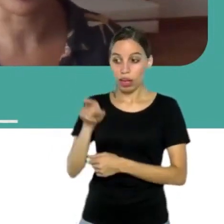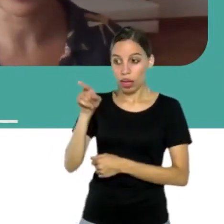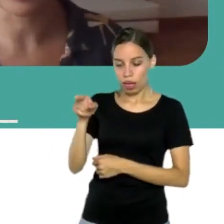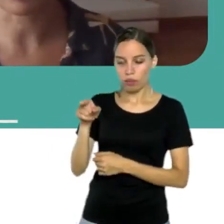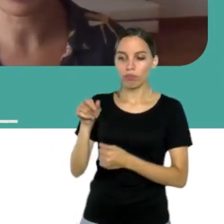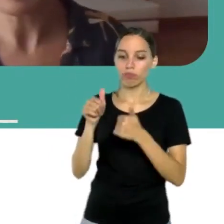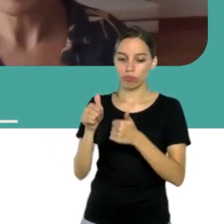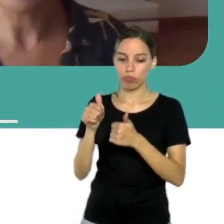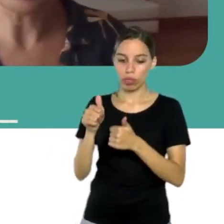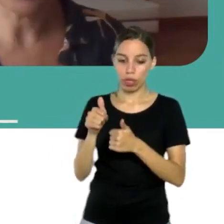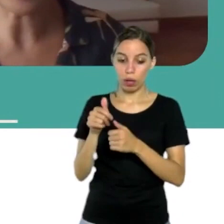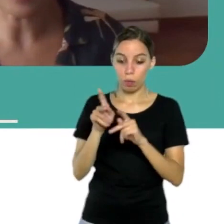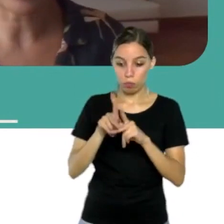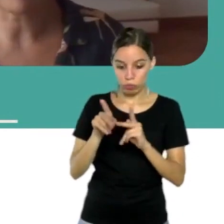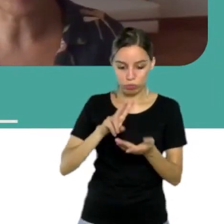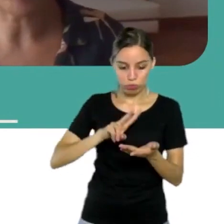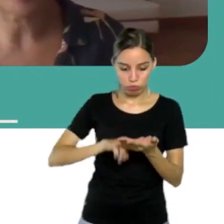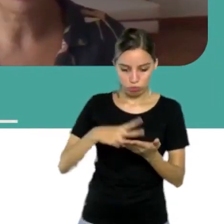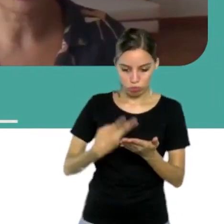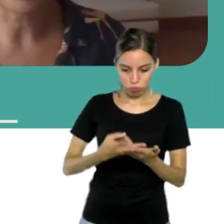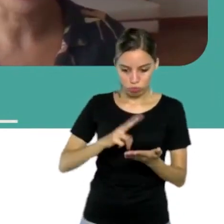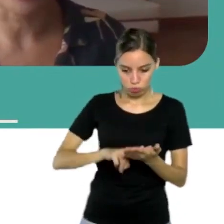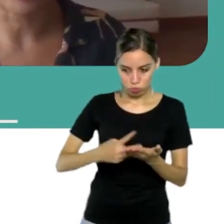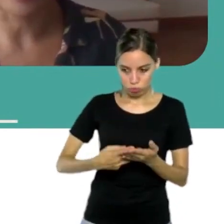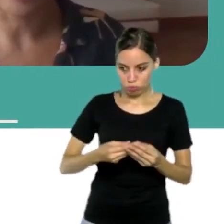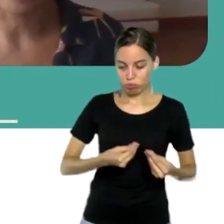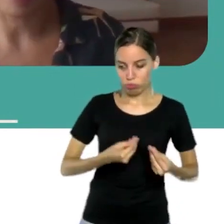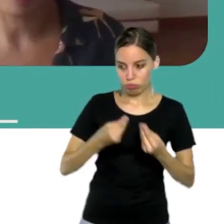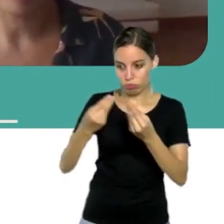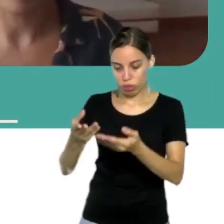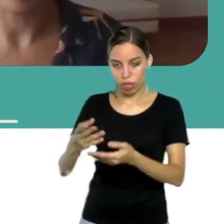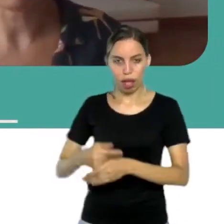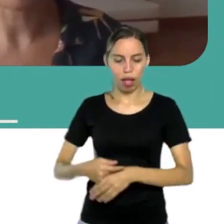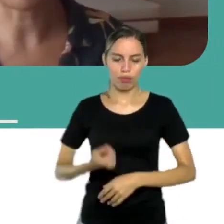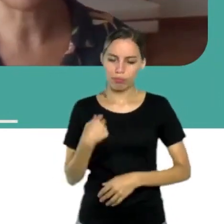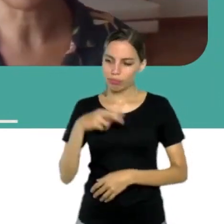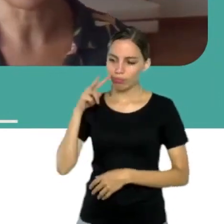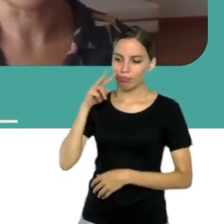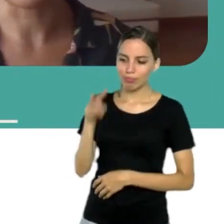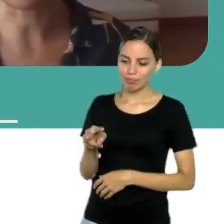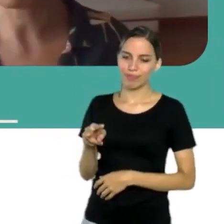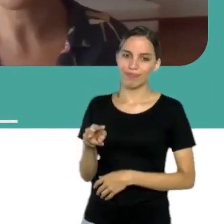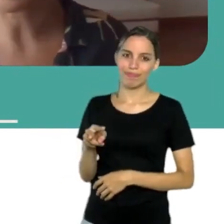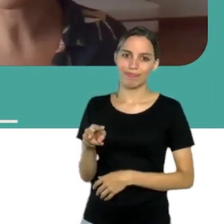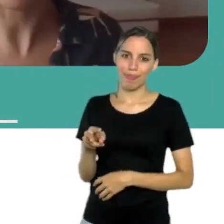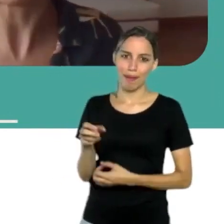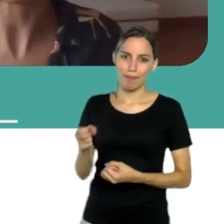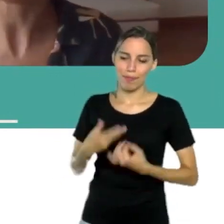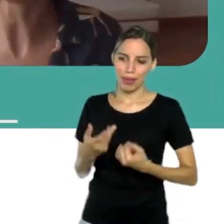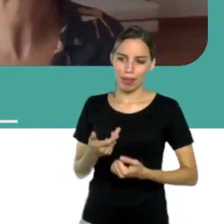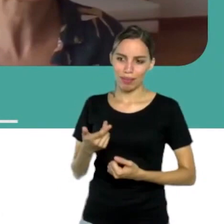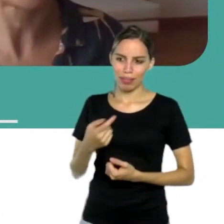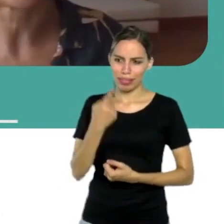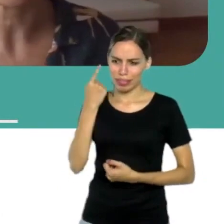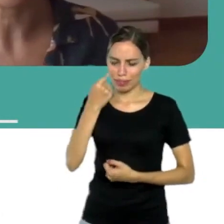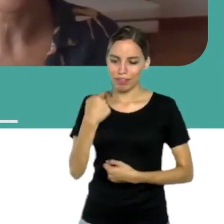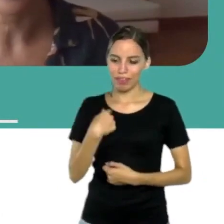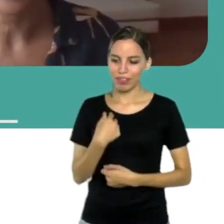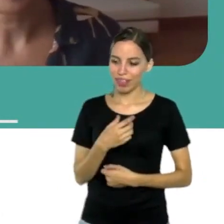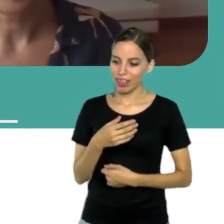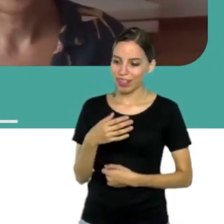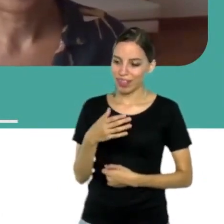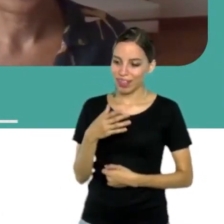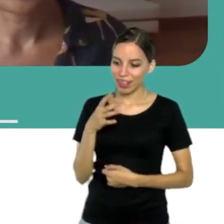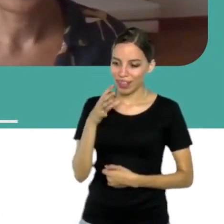saíram na revista, uma satisfação, né, ver o poema em outras línguas, assim, é muito legal, assim, conversar em outras línguas,